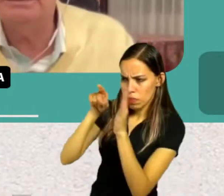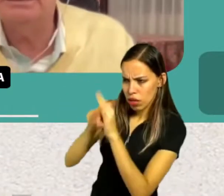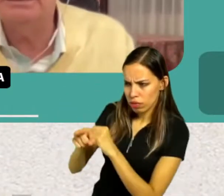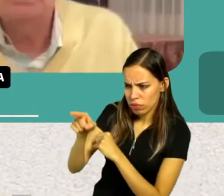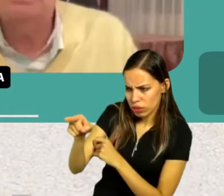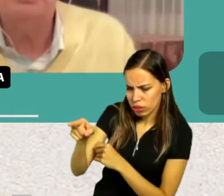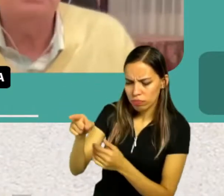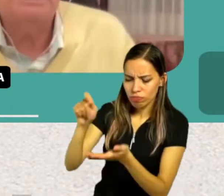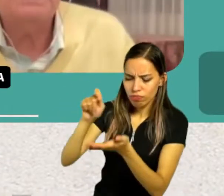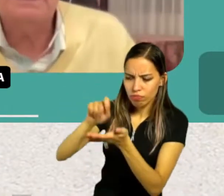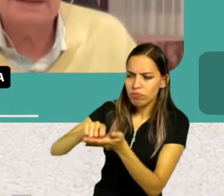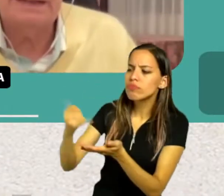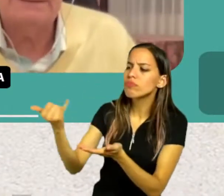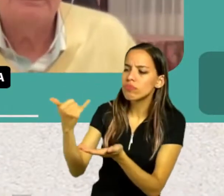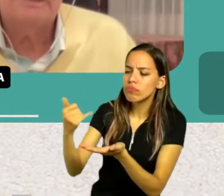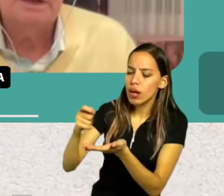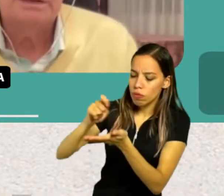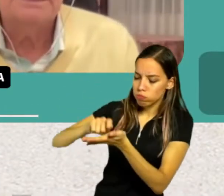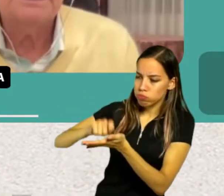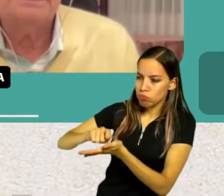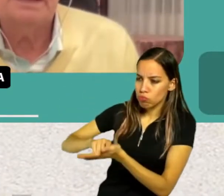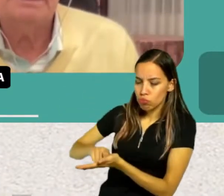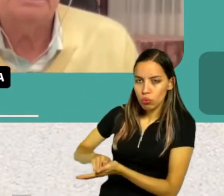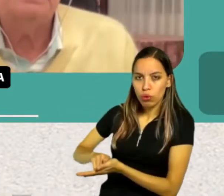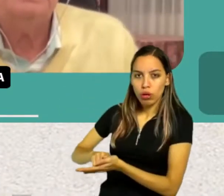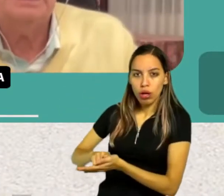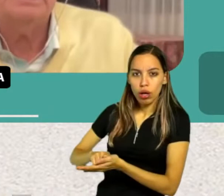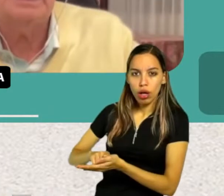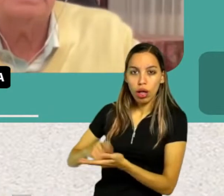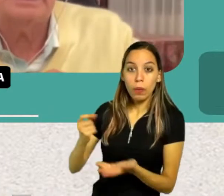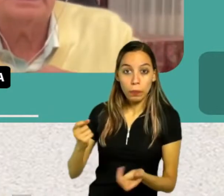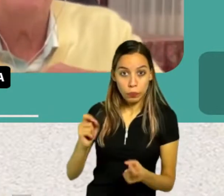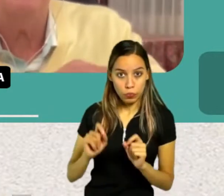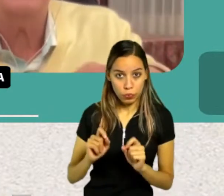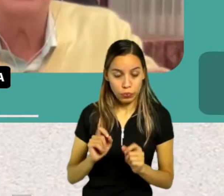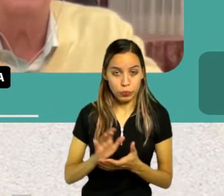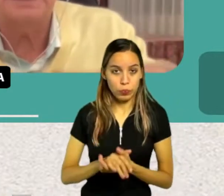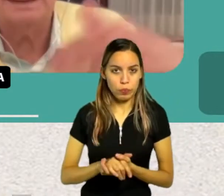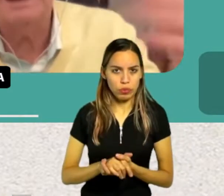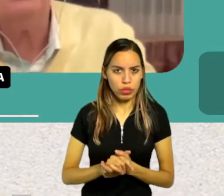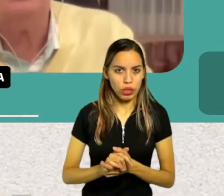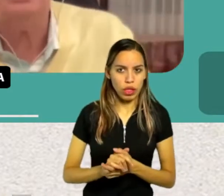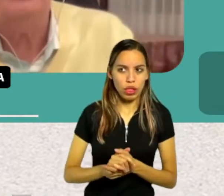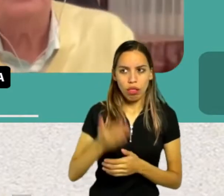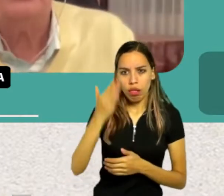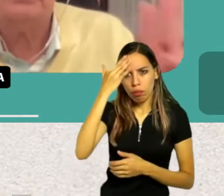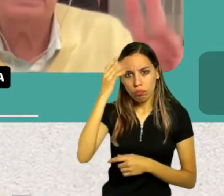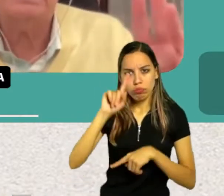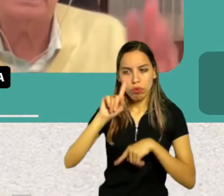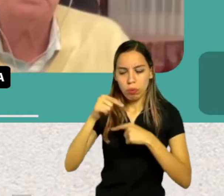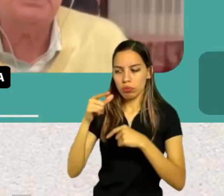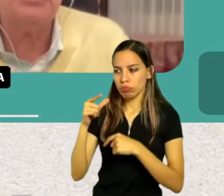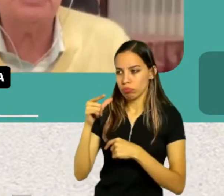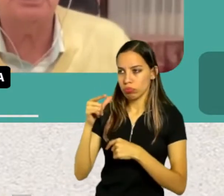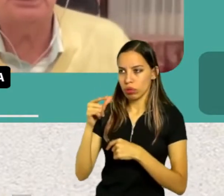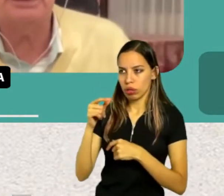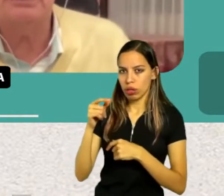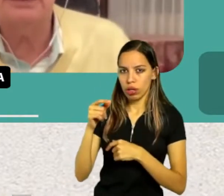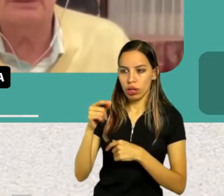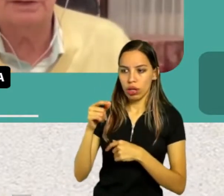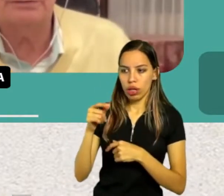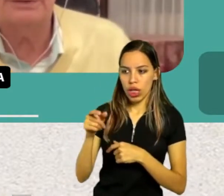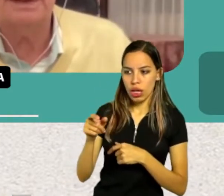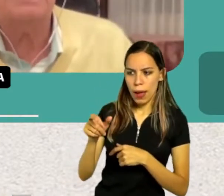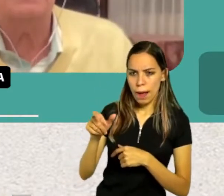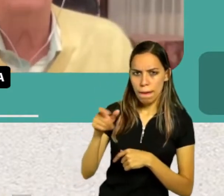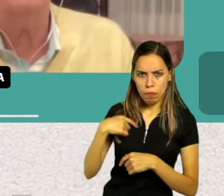invadiu, eu não pude mais entrar. Ele disse, daquele portão para dentro, só tem 3 pessoas que podem